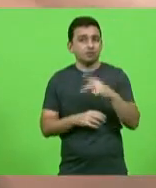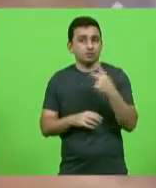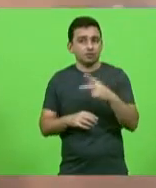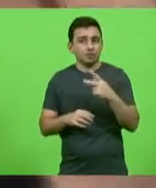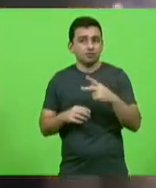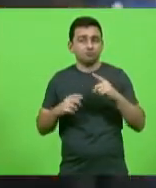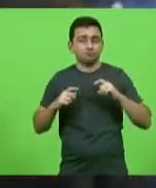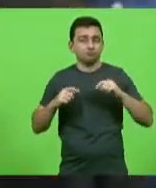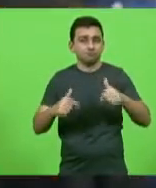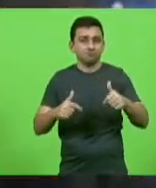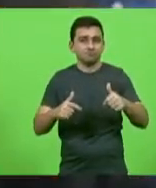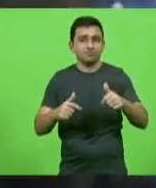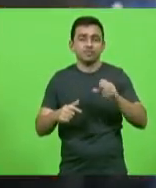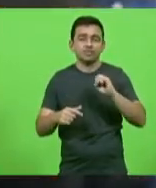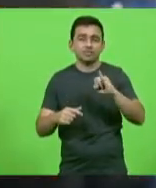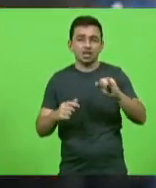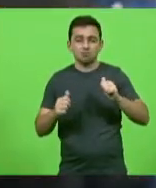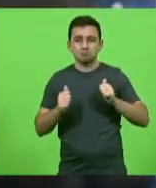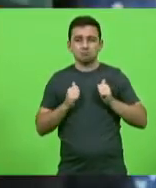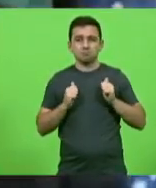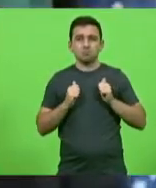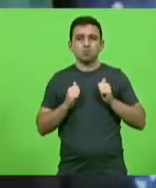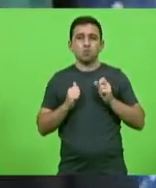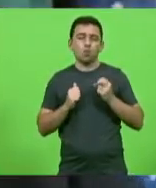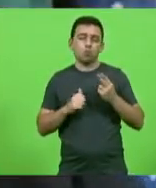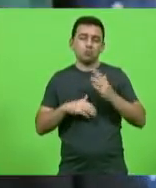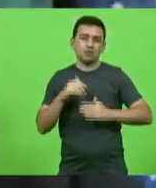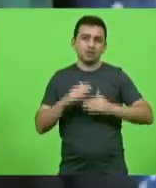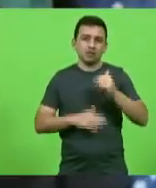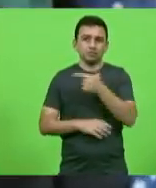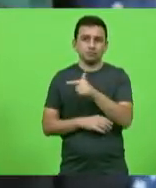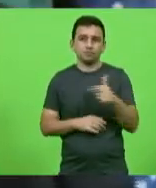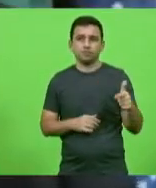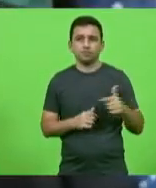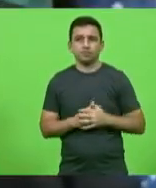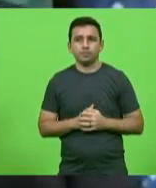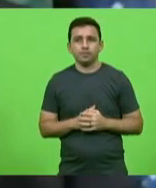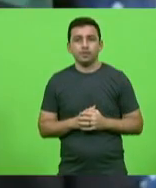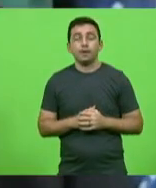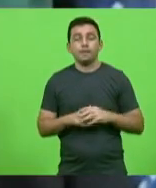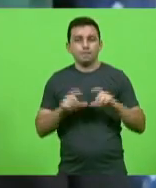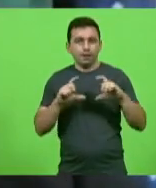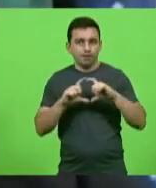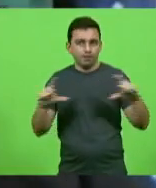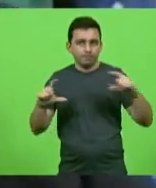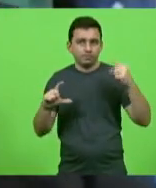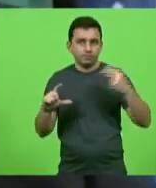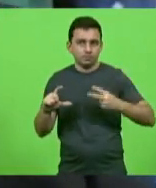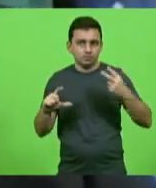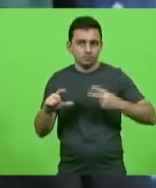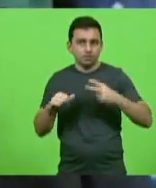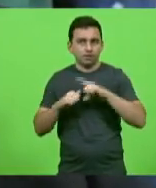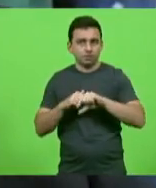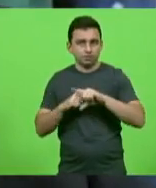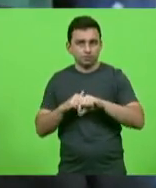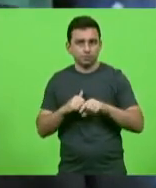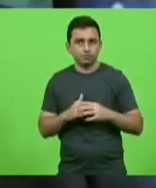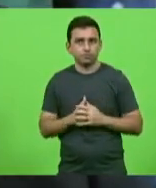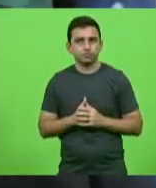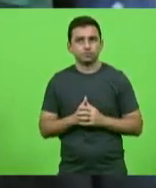foi elevado grau de negligência imprudência ou imperícia de vão parar desse bolo no requerido